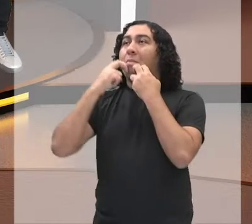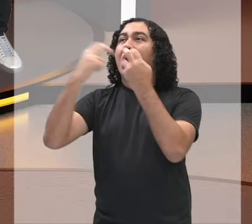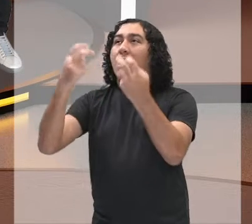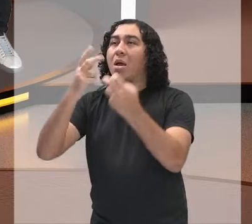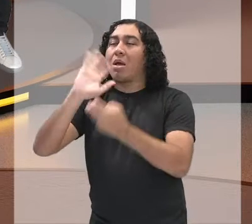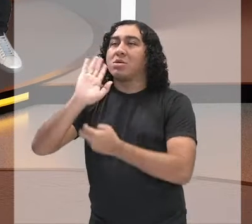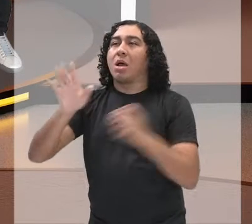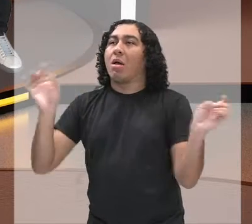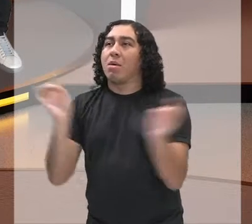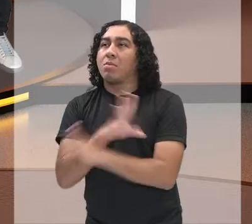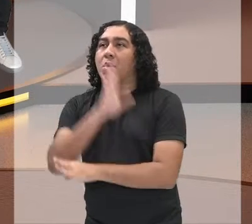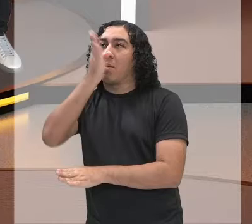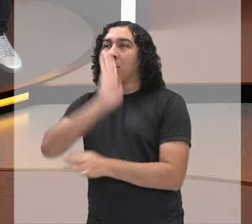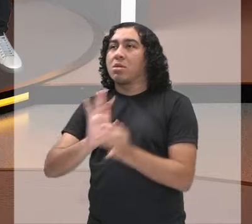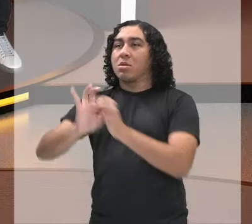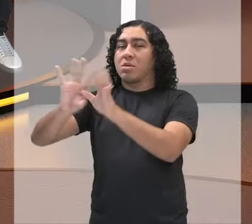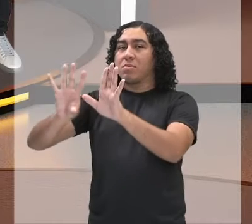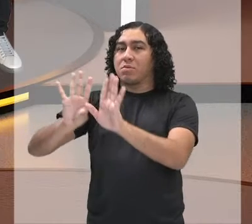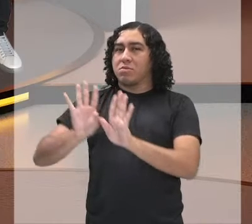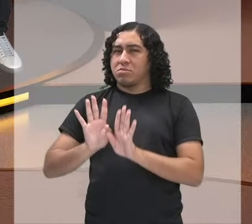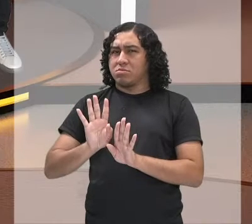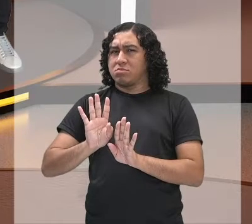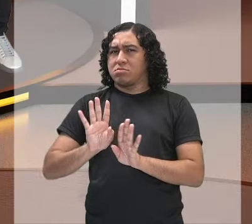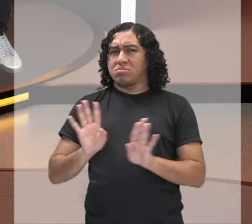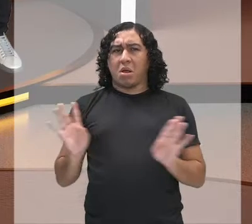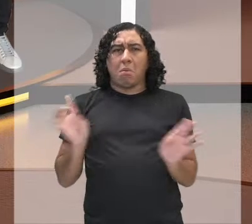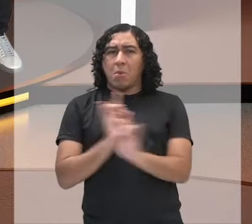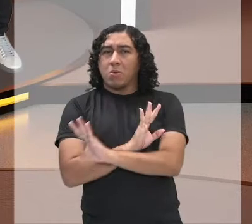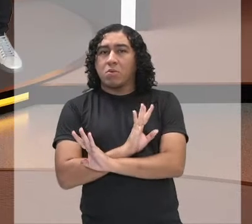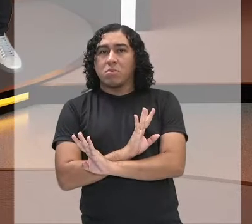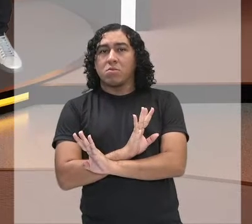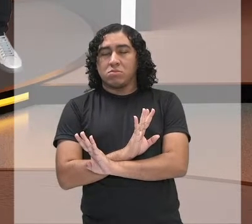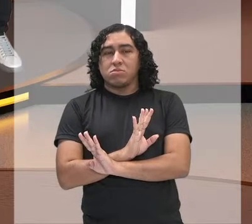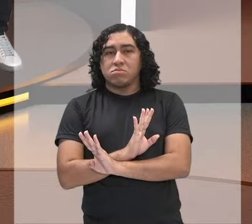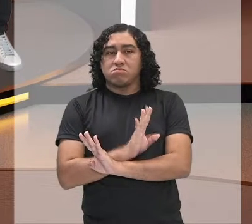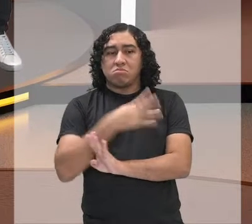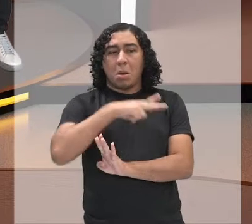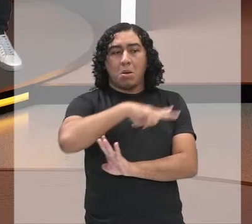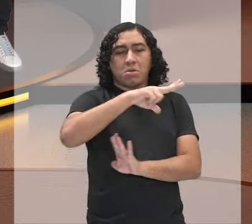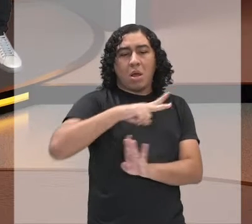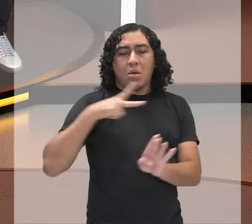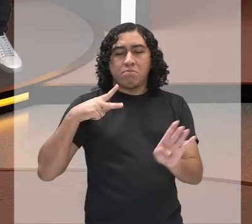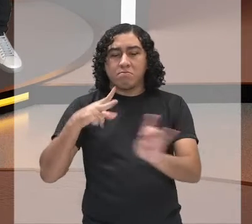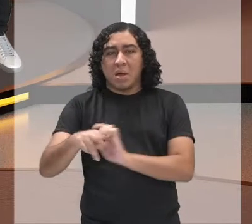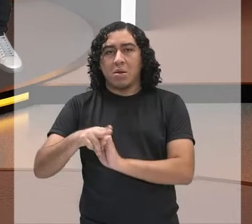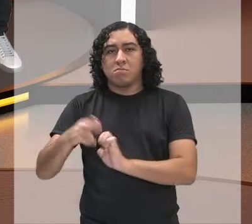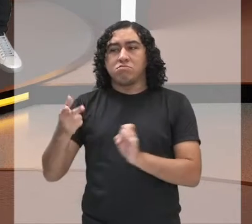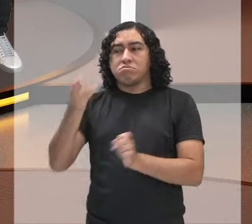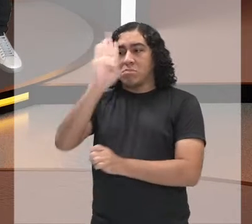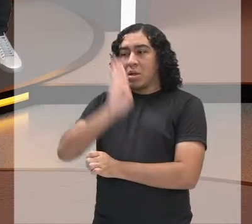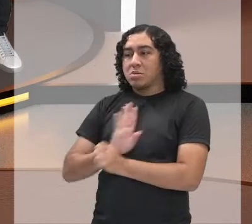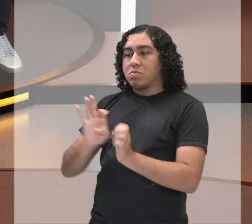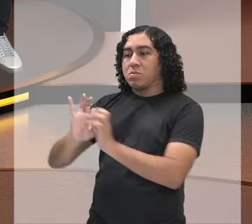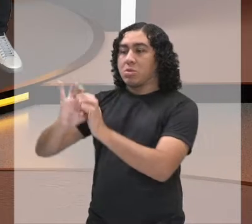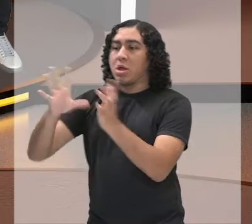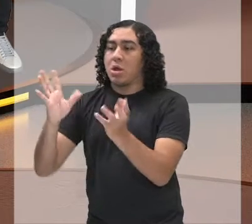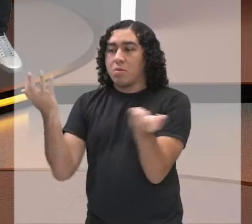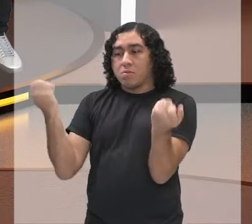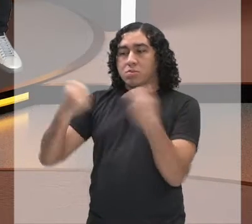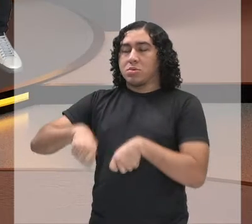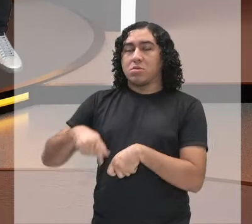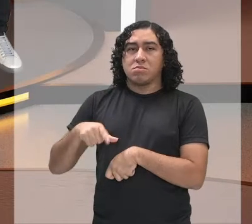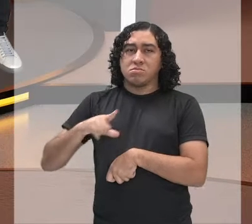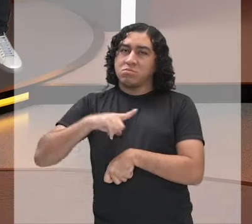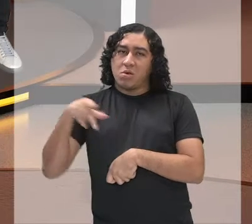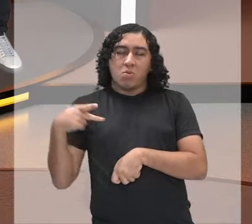lá? Independência ou morte? Pronto, estamos livres de todos os problemas. O Brasil agora é um país independente e vamos